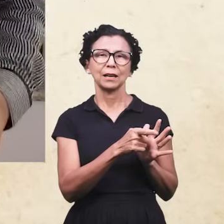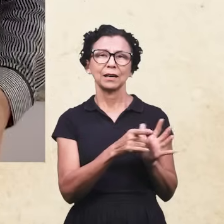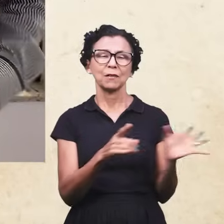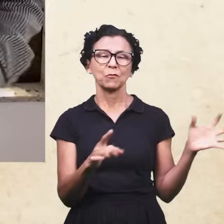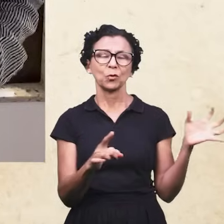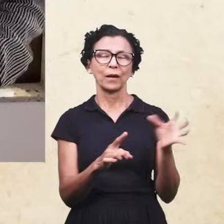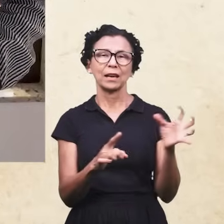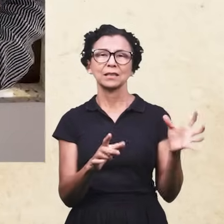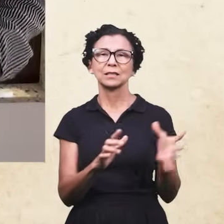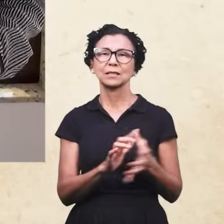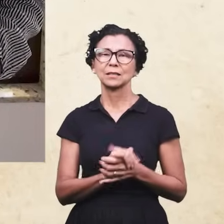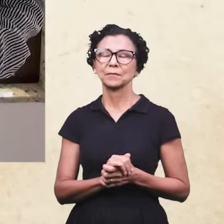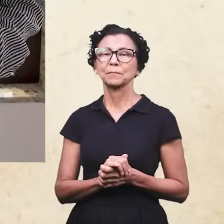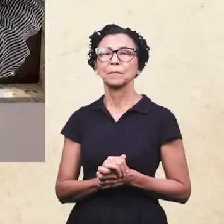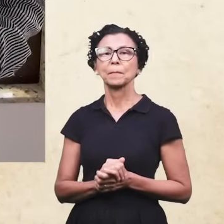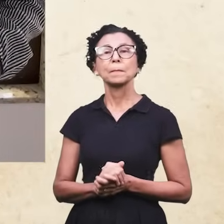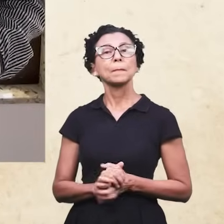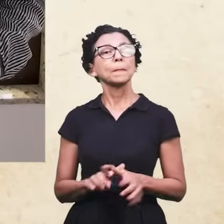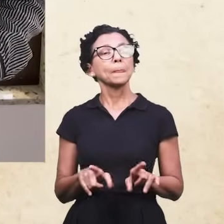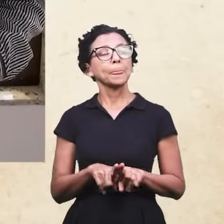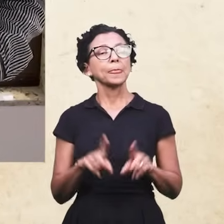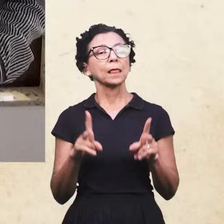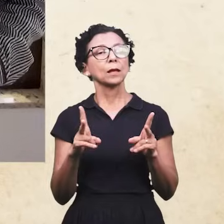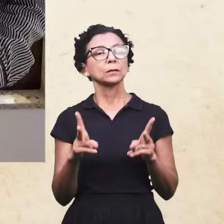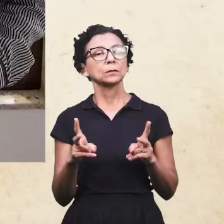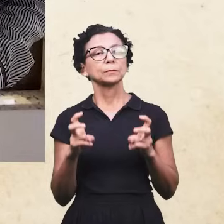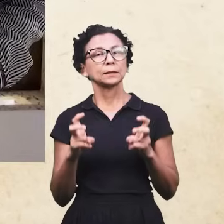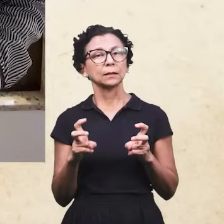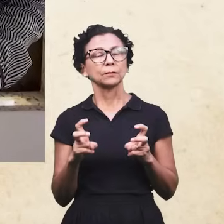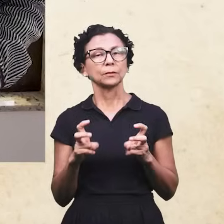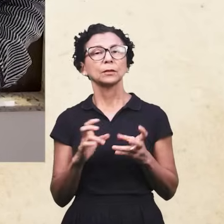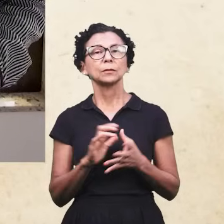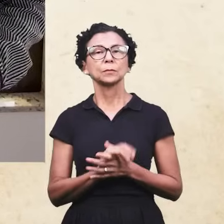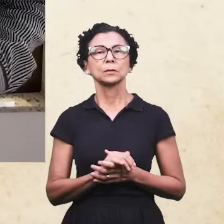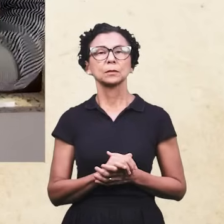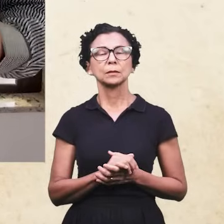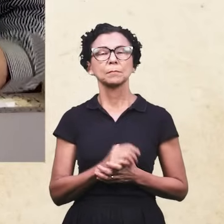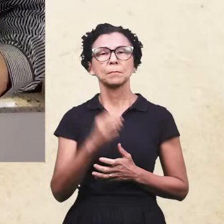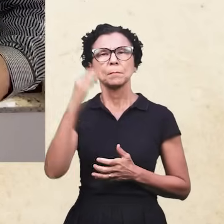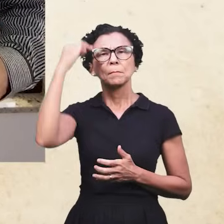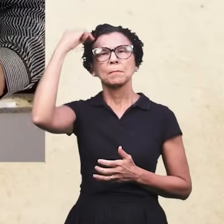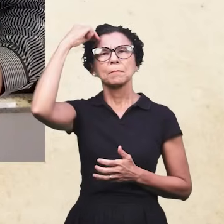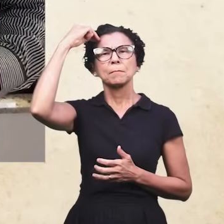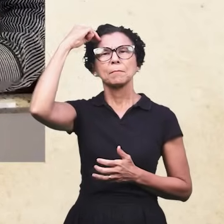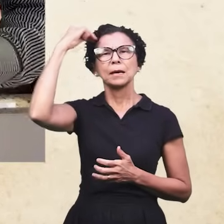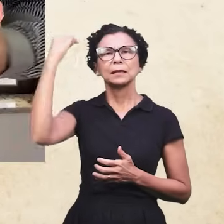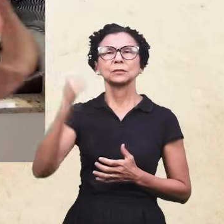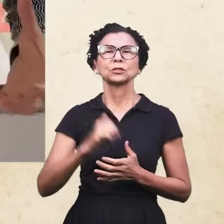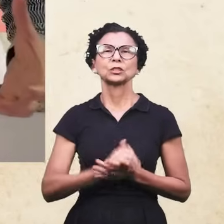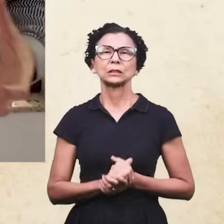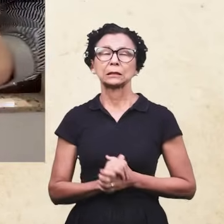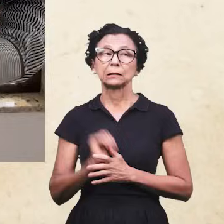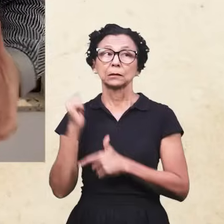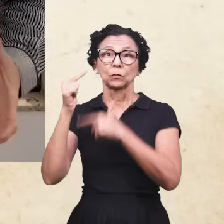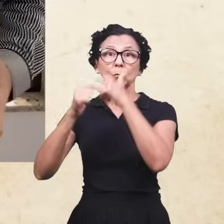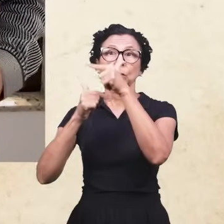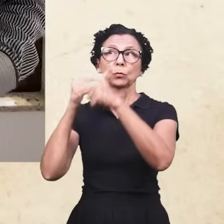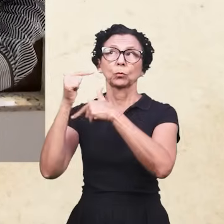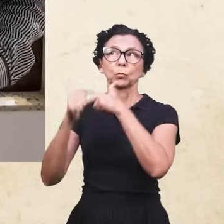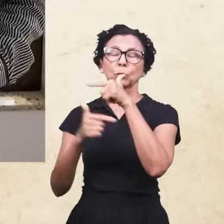mente do homem. E nós vamos observar, nós temos aprendido sobre isso, que a mente é uma sede de